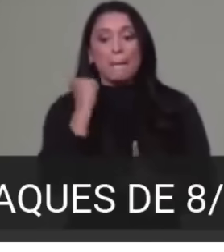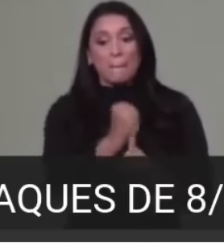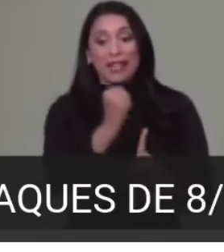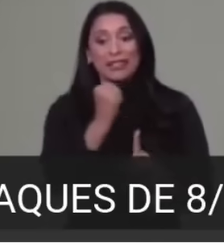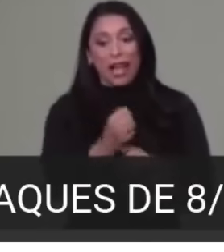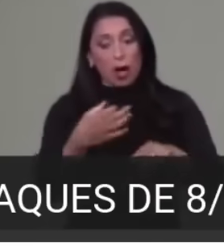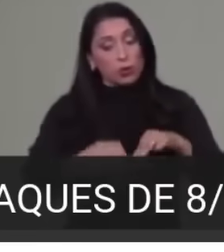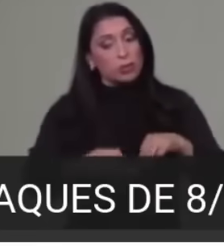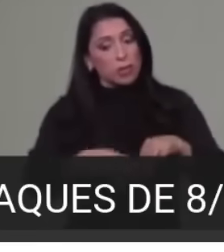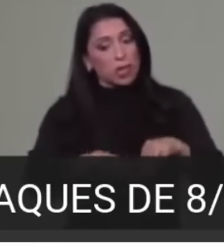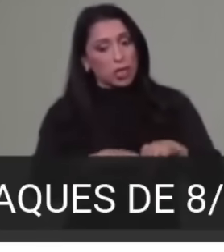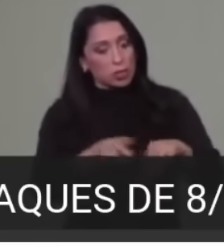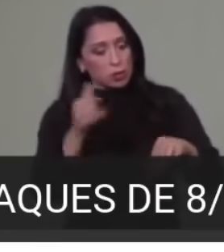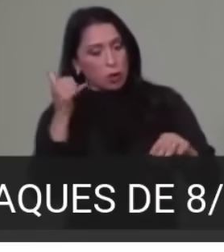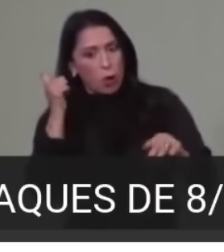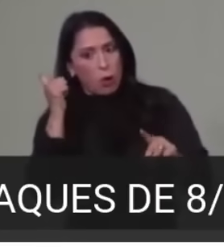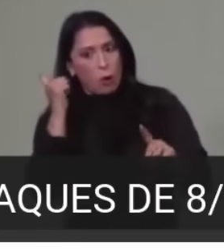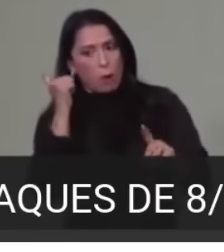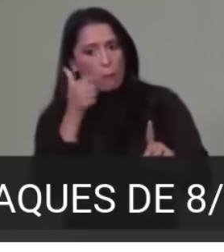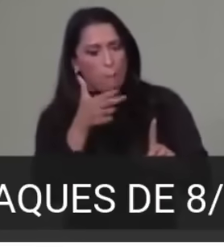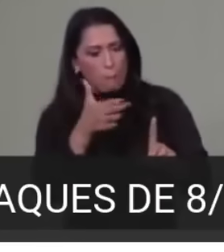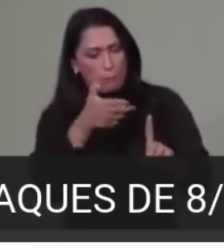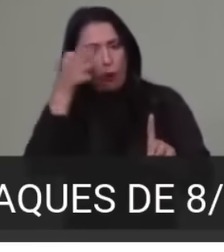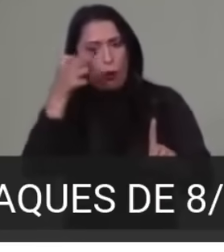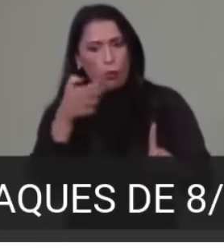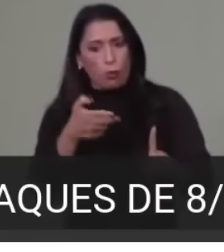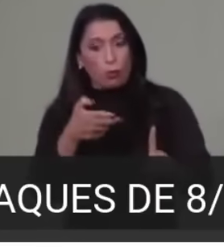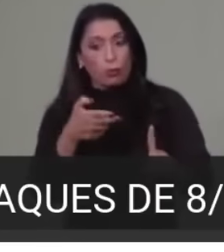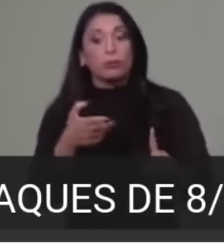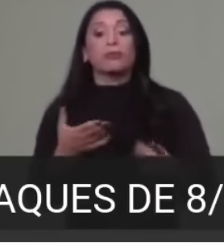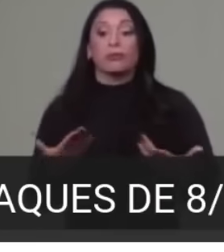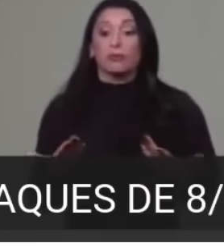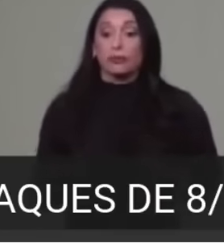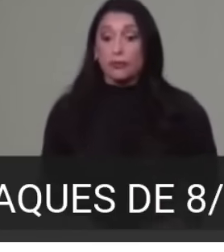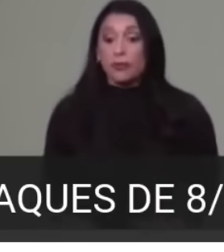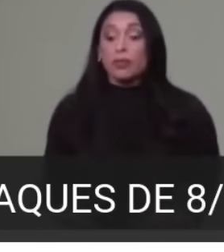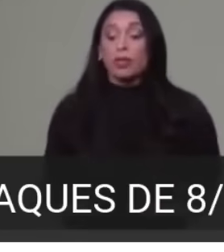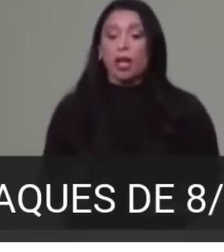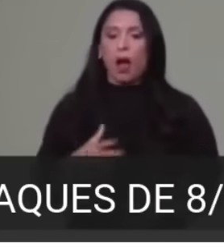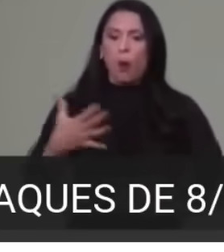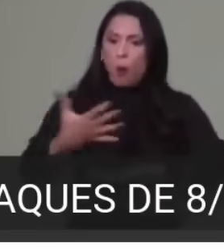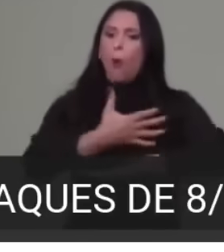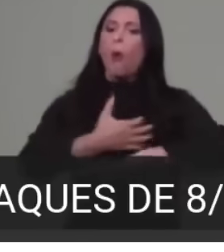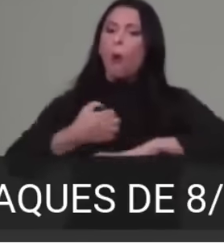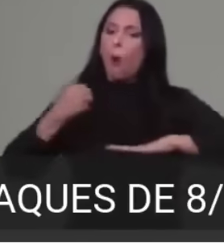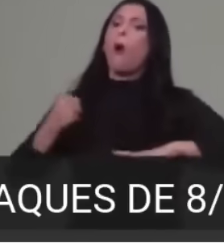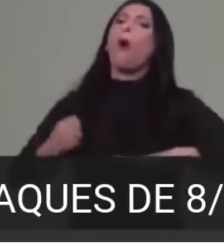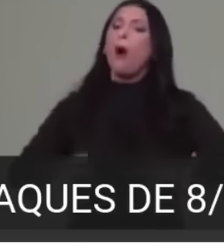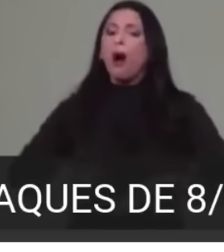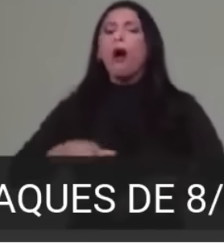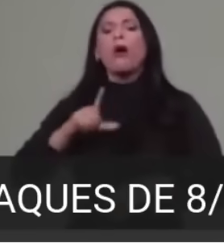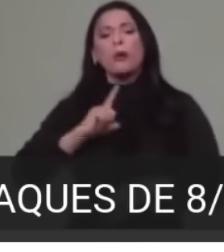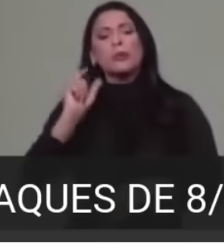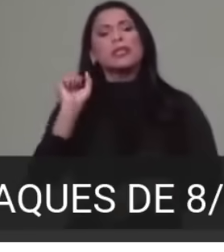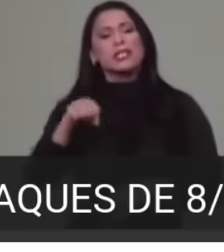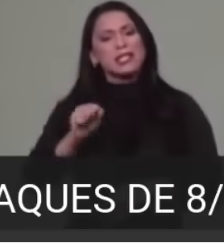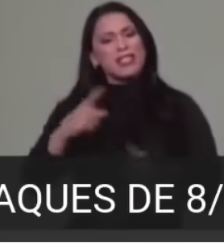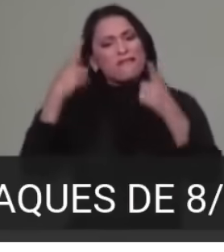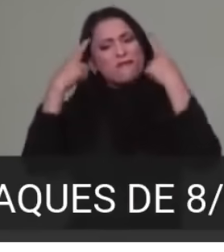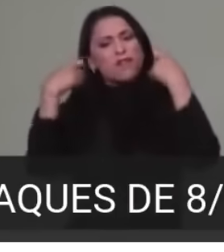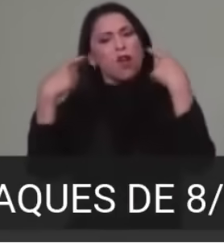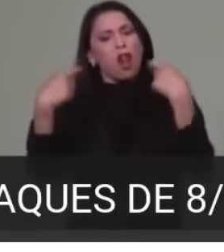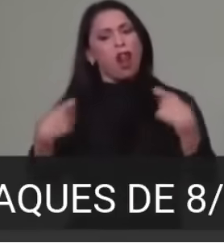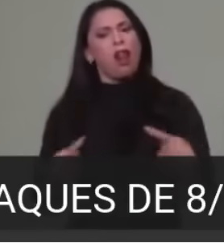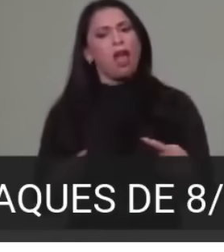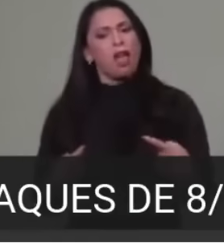Tribunal Federal eles próprios é confessaram então uma escalada golpista uma escalada violenta